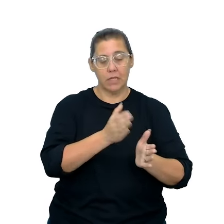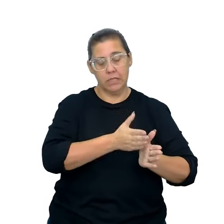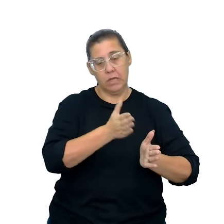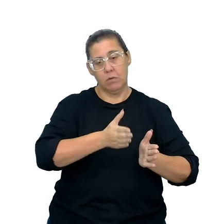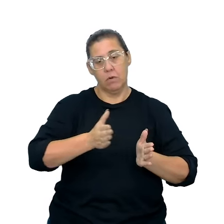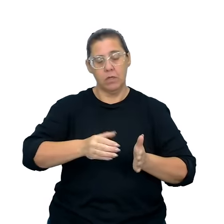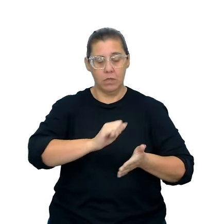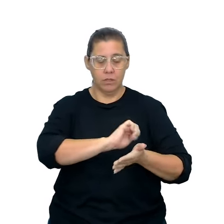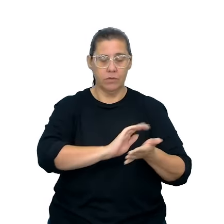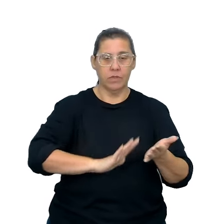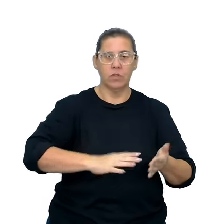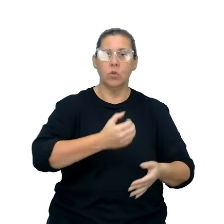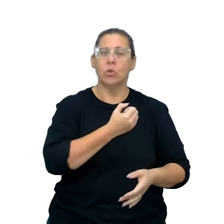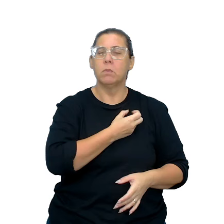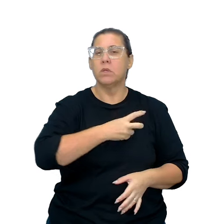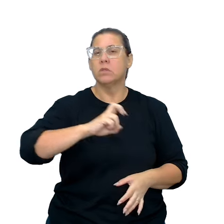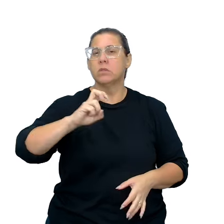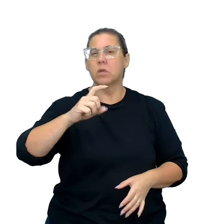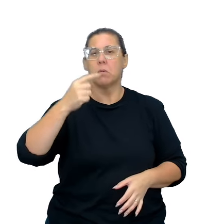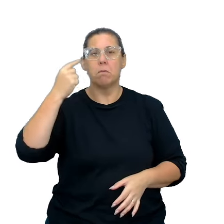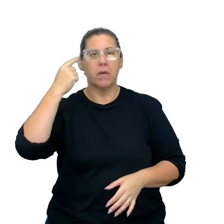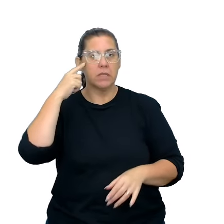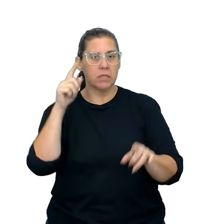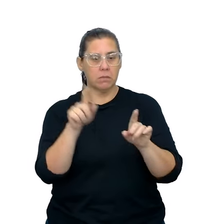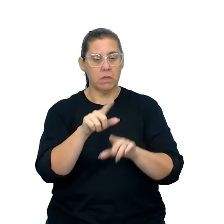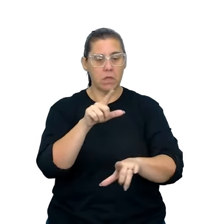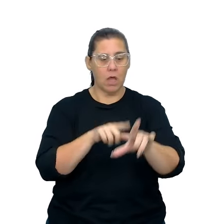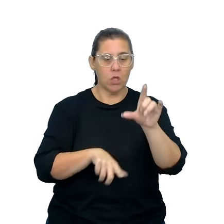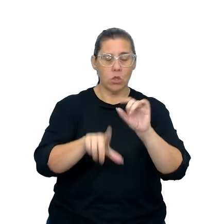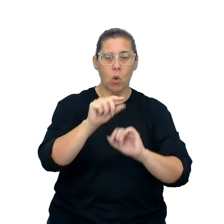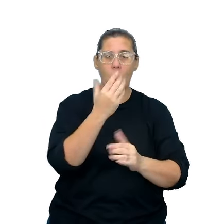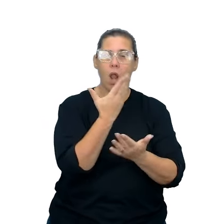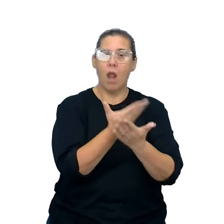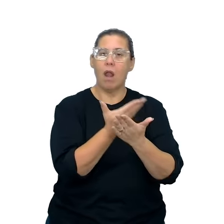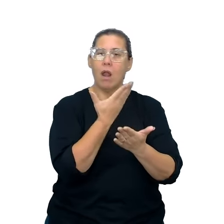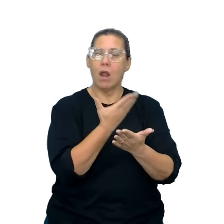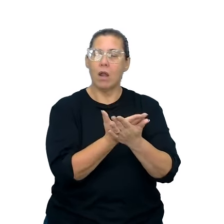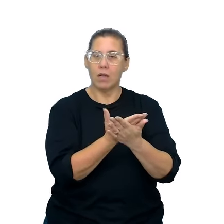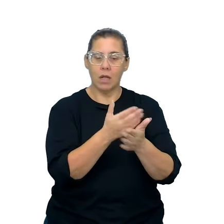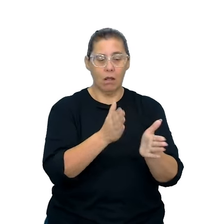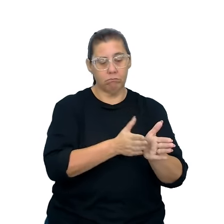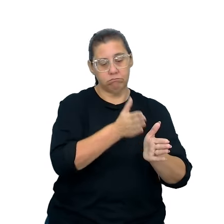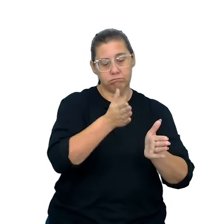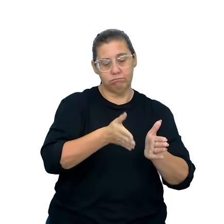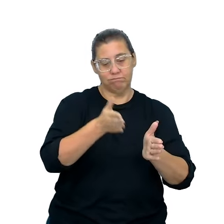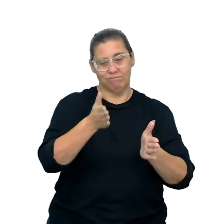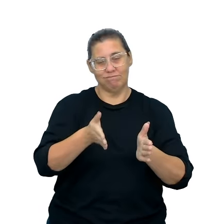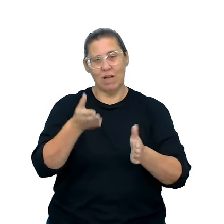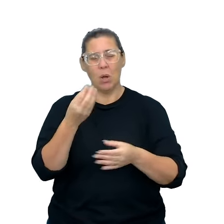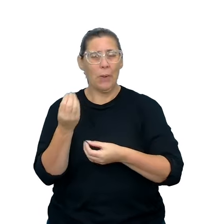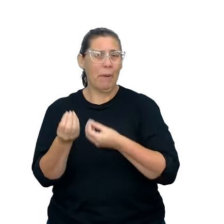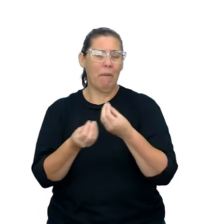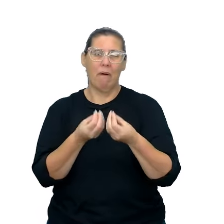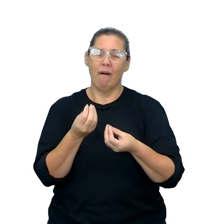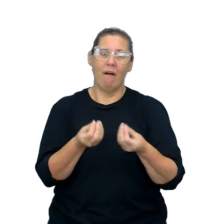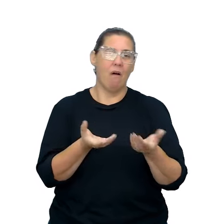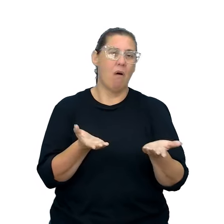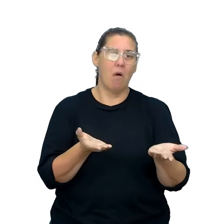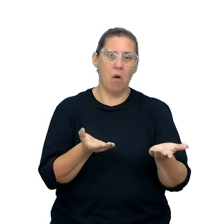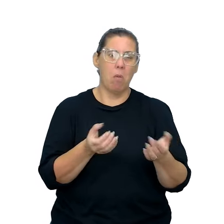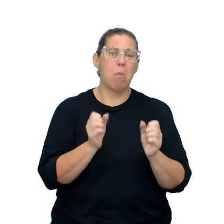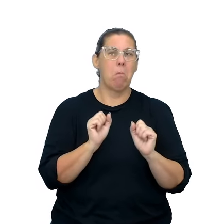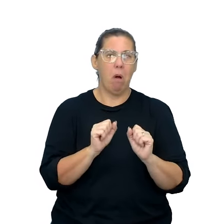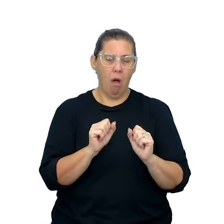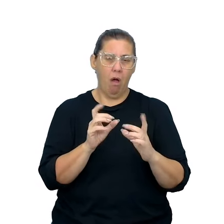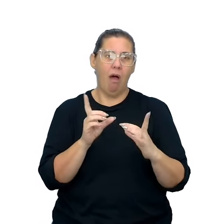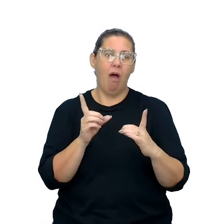5, pensando também na seleção das suas aulas, dessa sequência, né, de que maneira elas podem